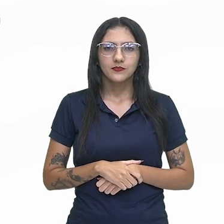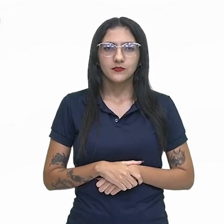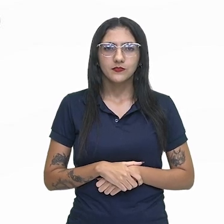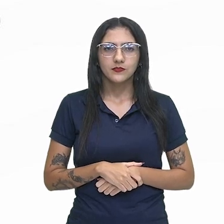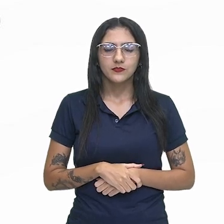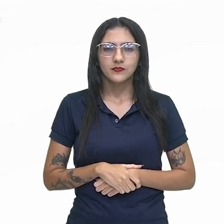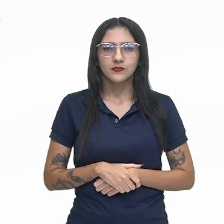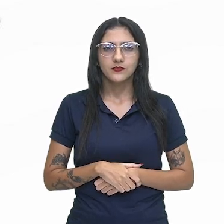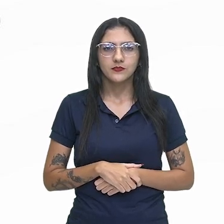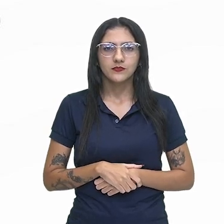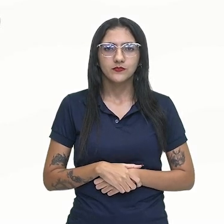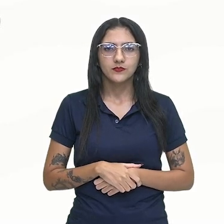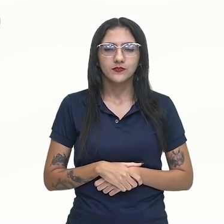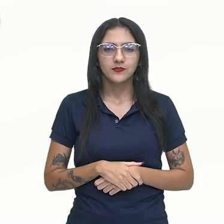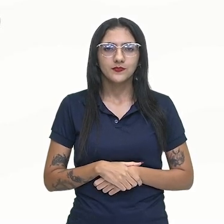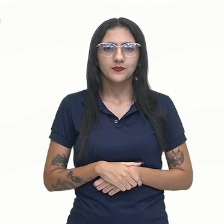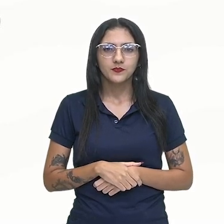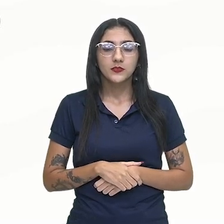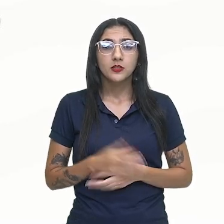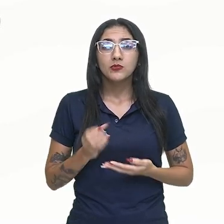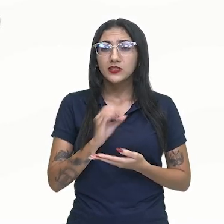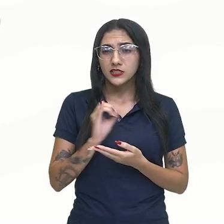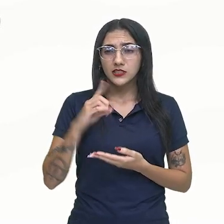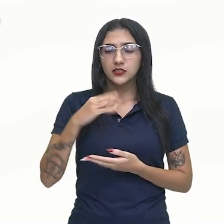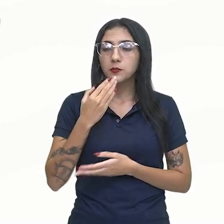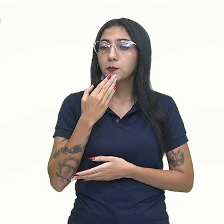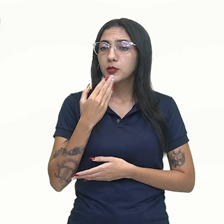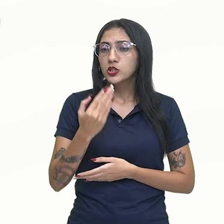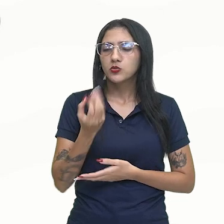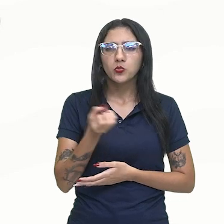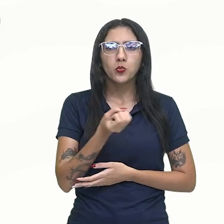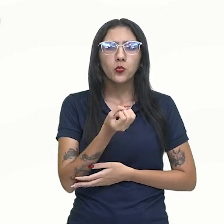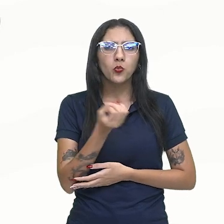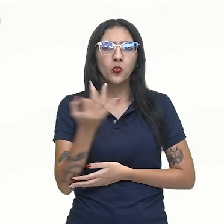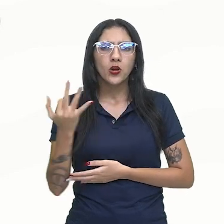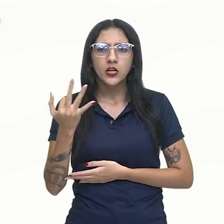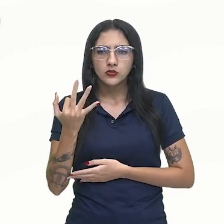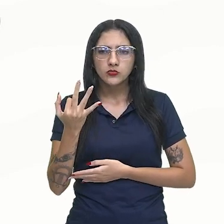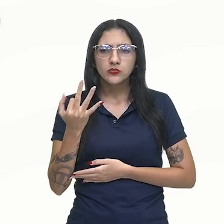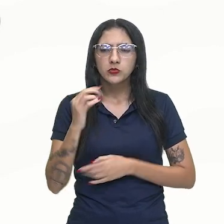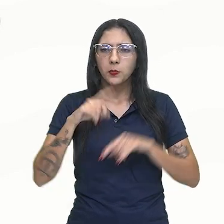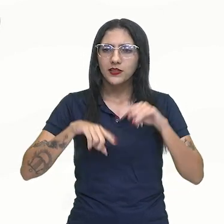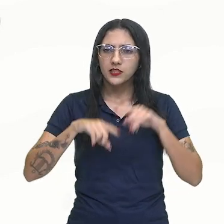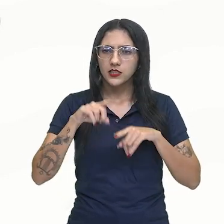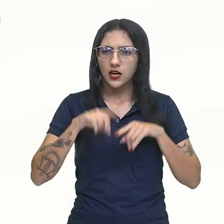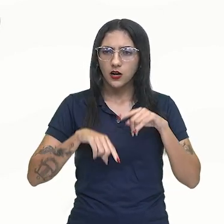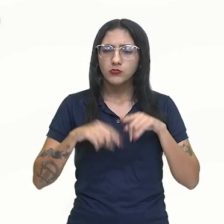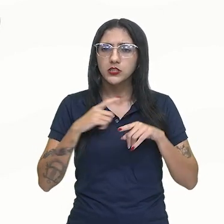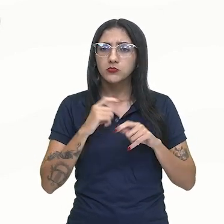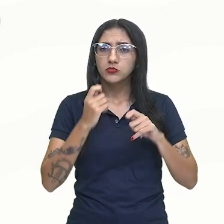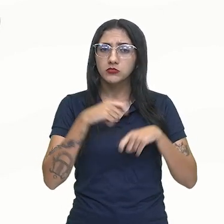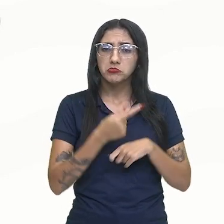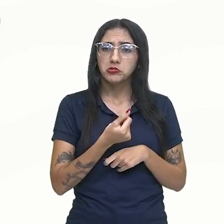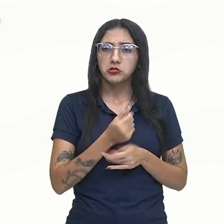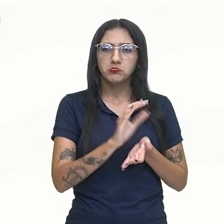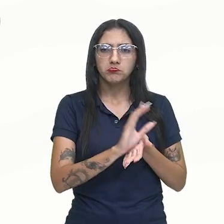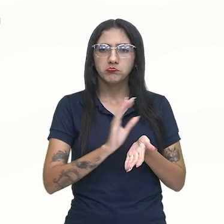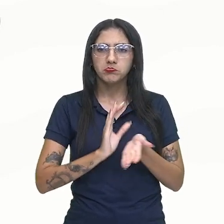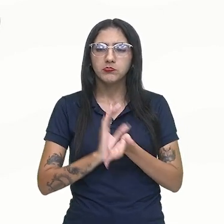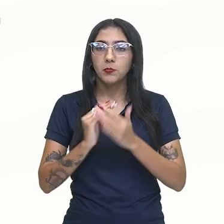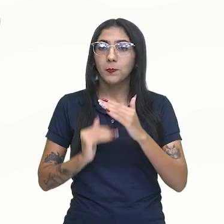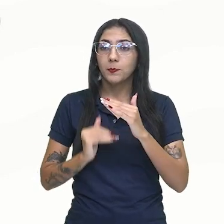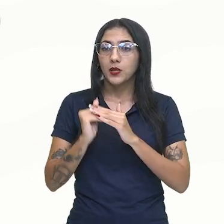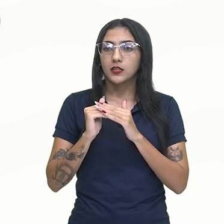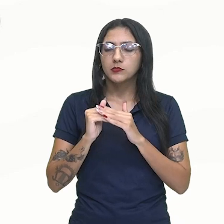Então é lógico, né? Se ele está pedindo aí quantas unidades para se obter o lucro máximo, então a gente vai